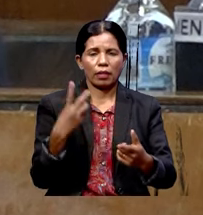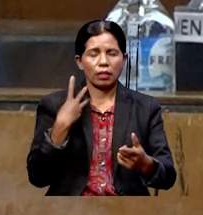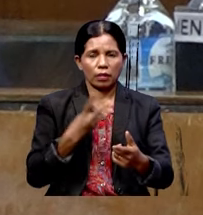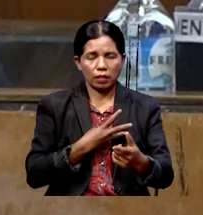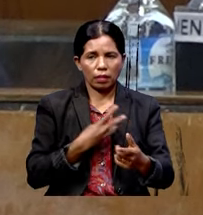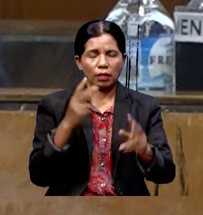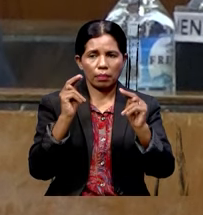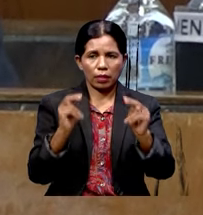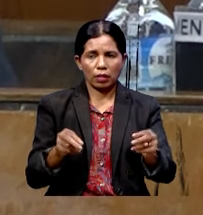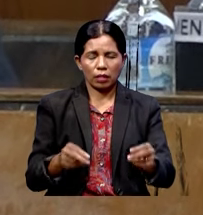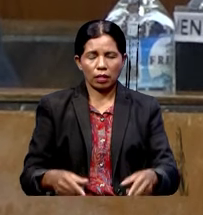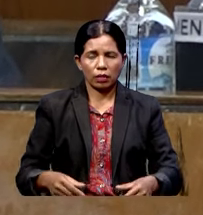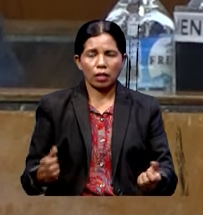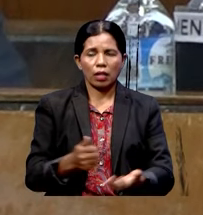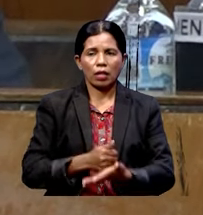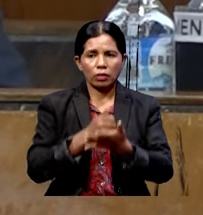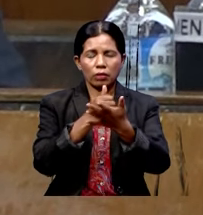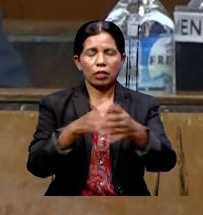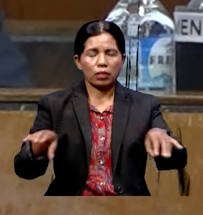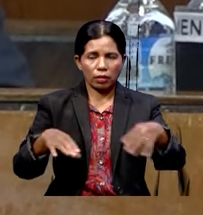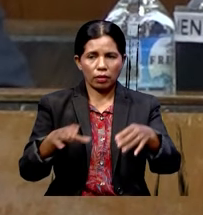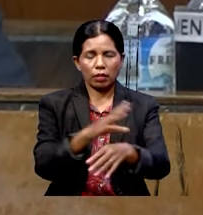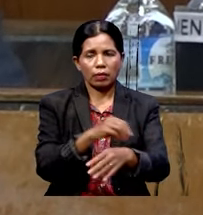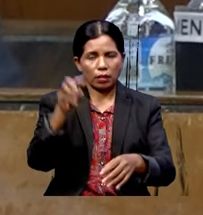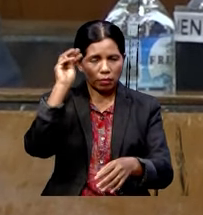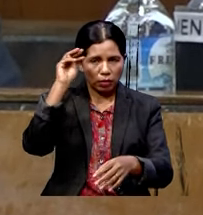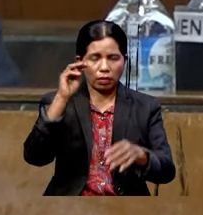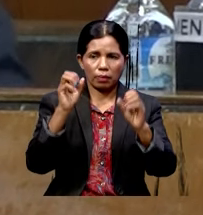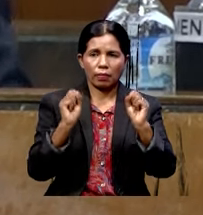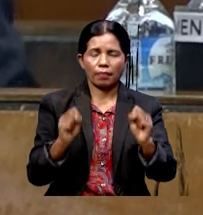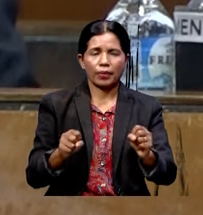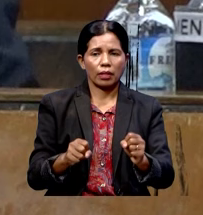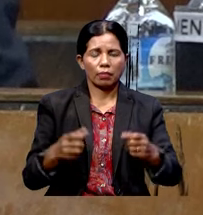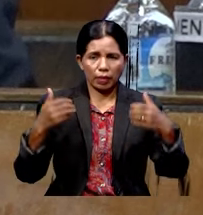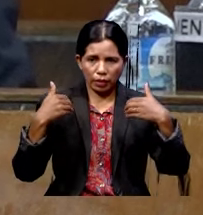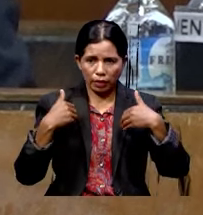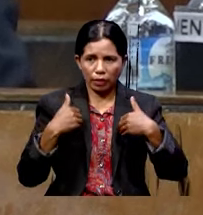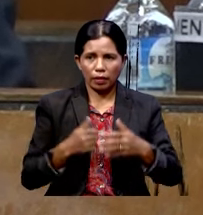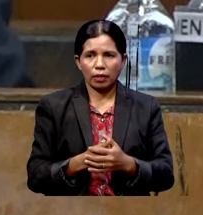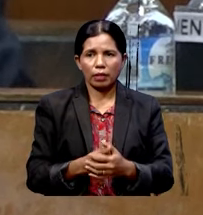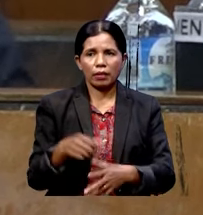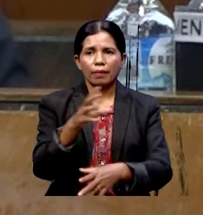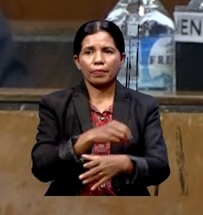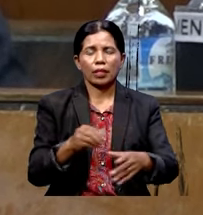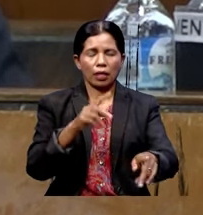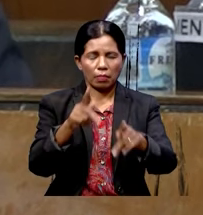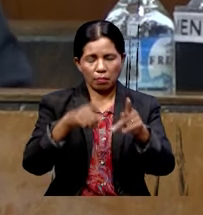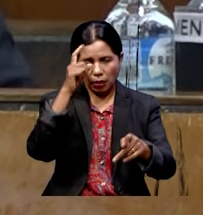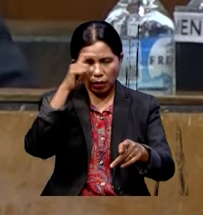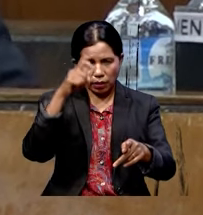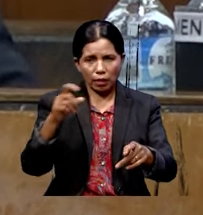ta precisa sustenta máquina, ali o Ministério, a tu bela ia quadros diplomatas né,